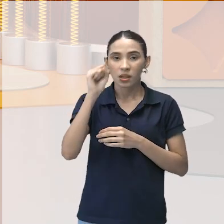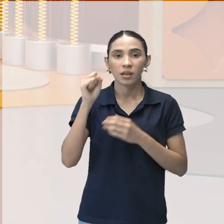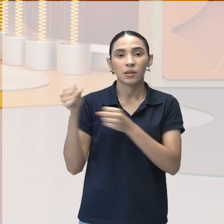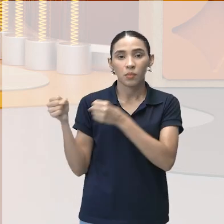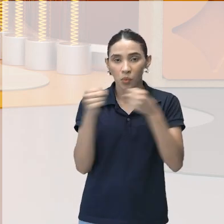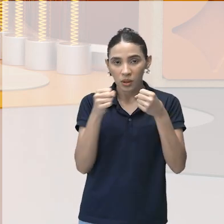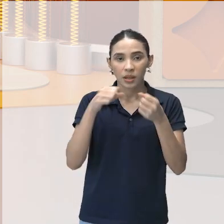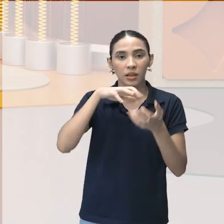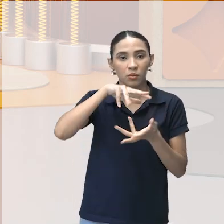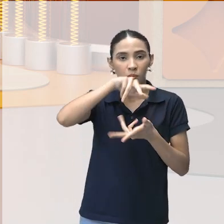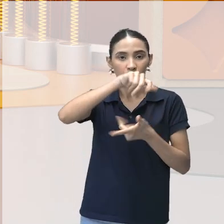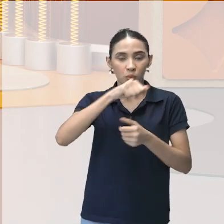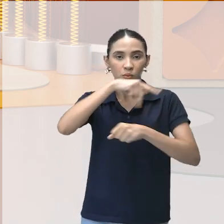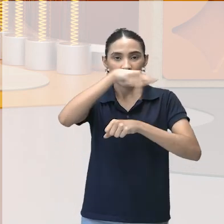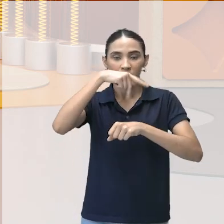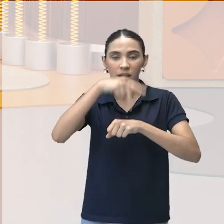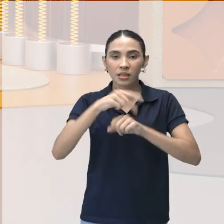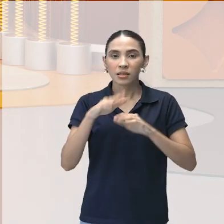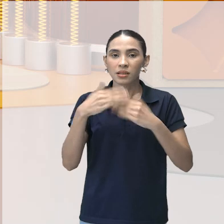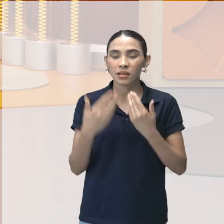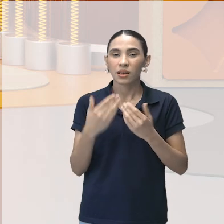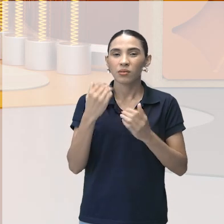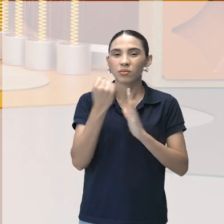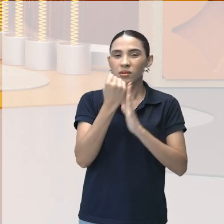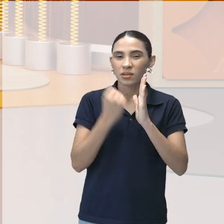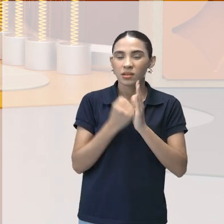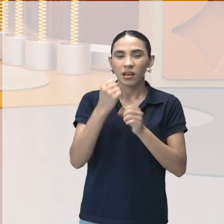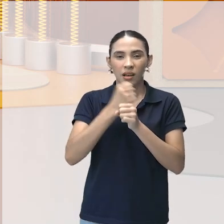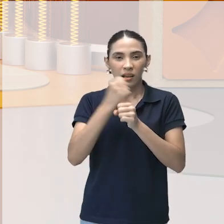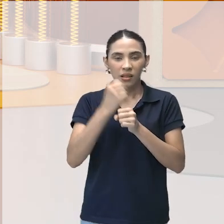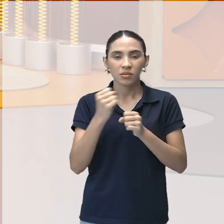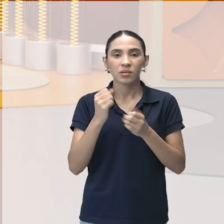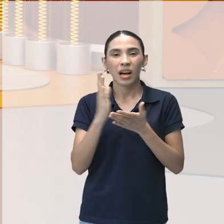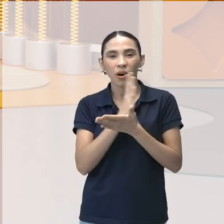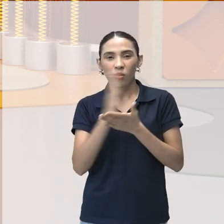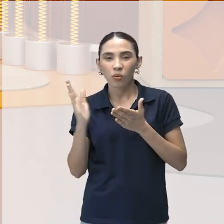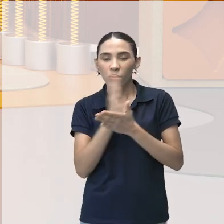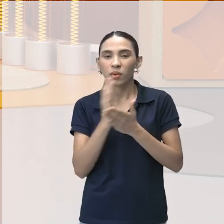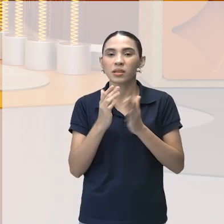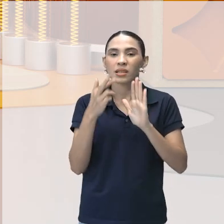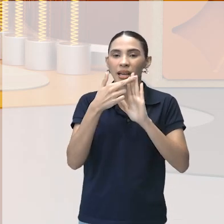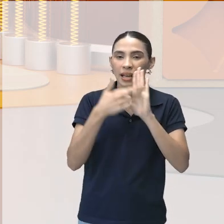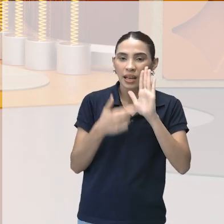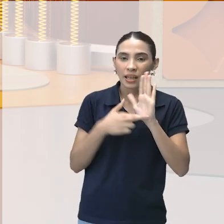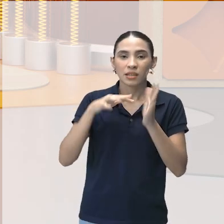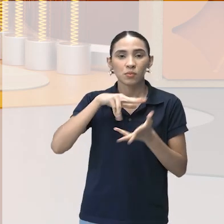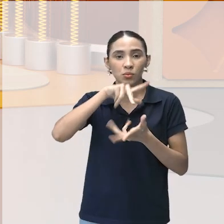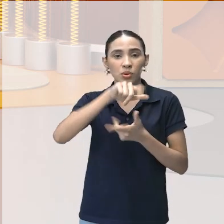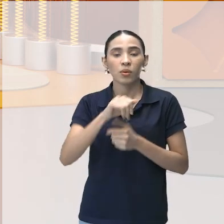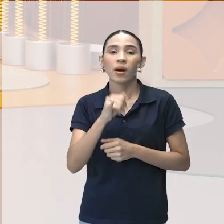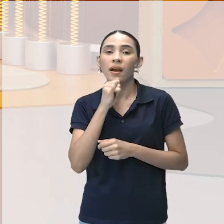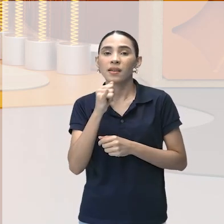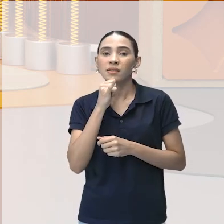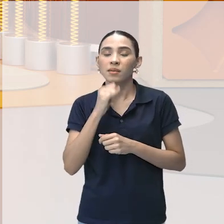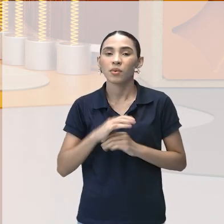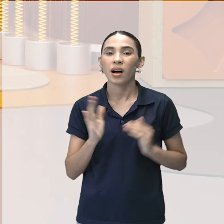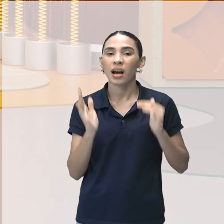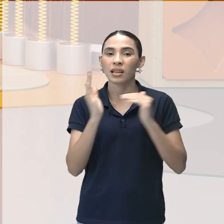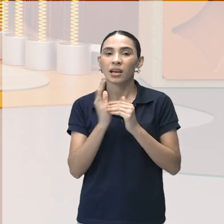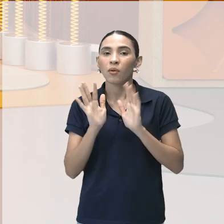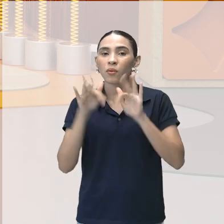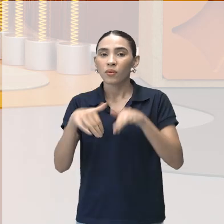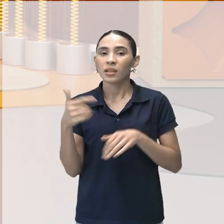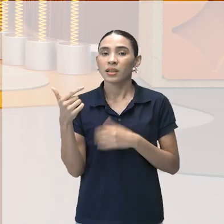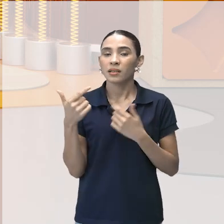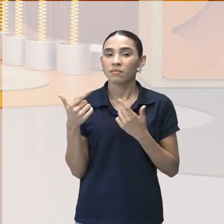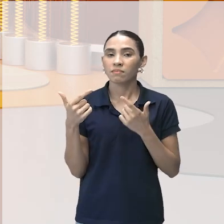países do mundo. Nós tivemos, ao longo dos 2 últimos séculos, algumas ordens geopolíticas mundiais. Por exemplo, até o fim da Guerra